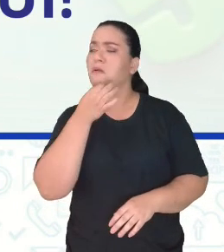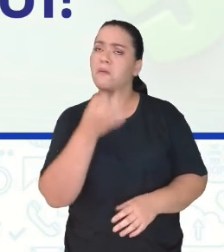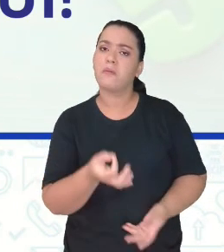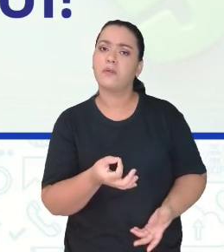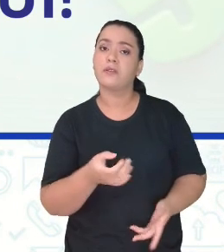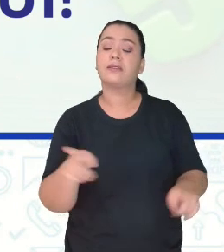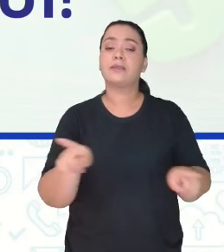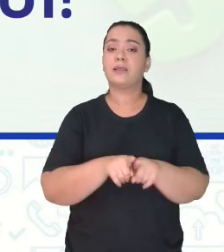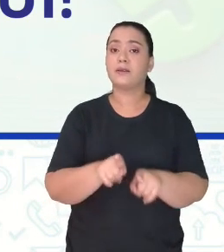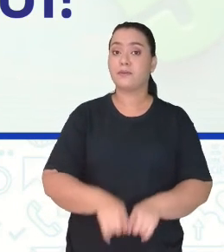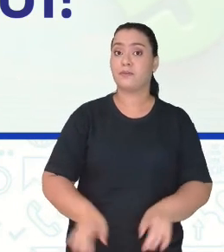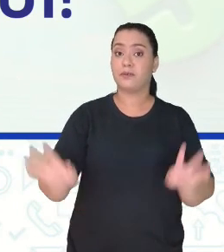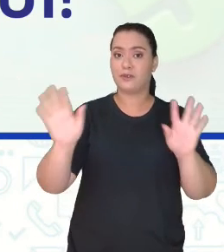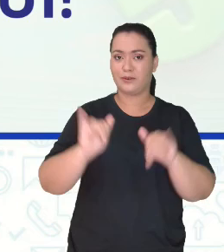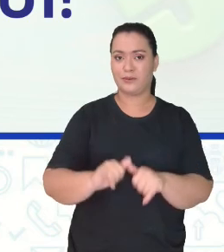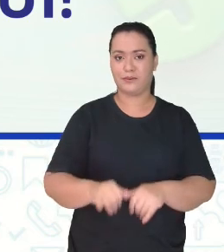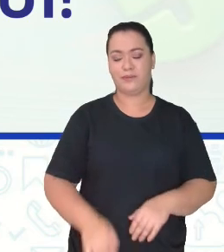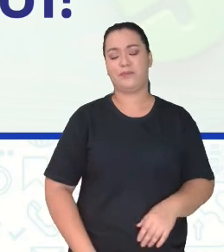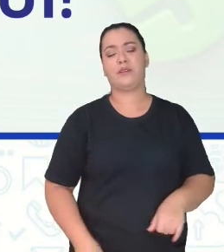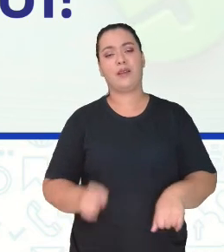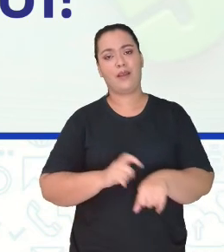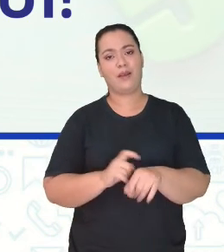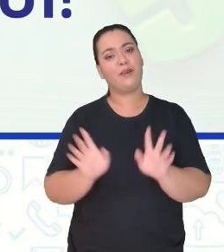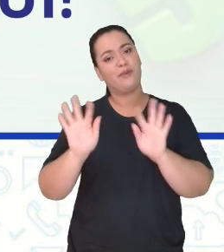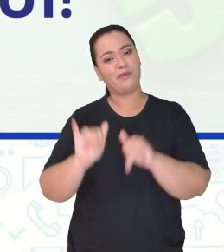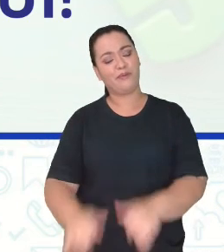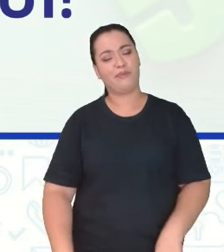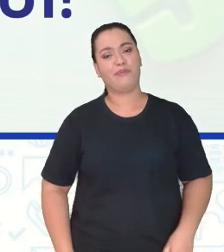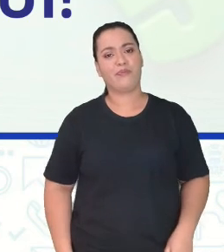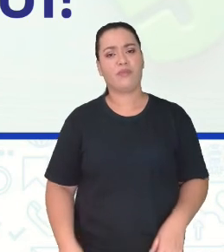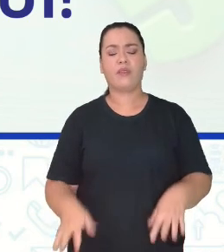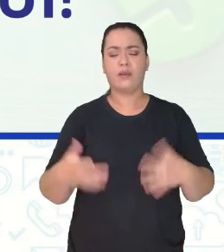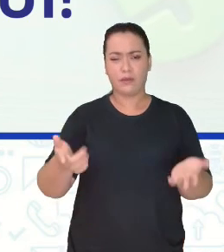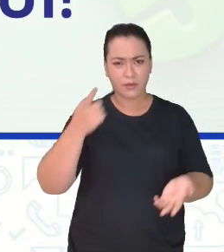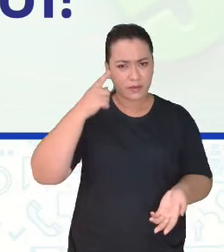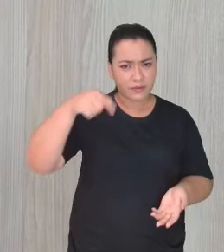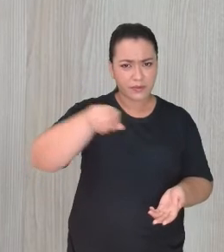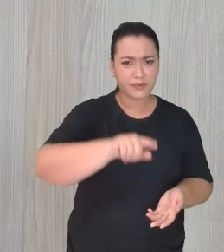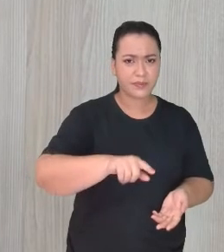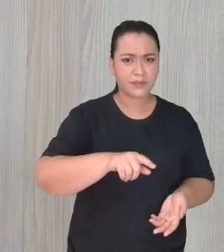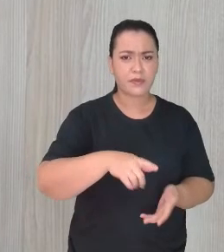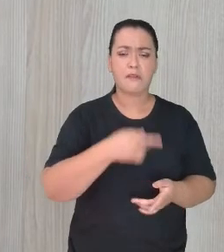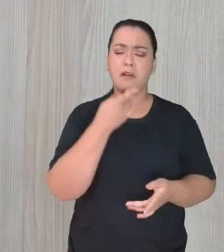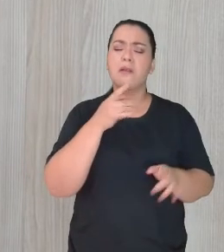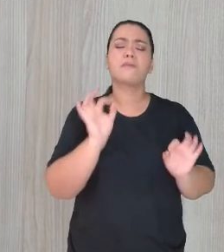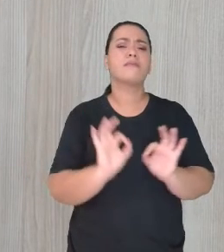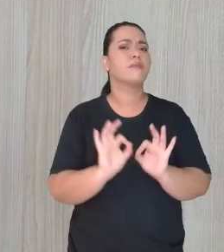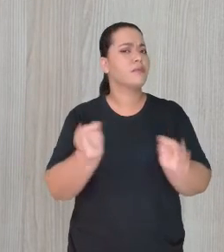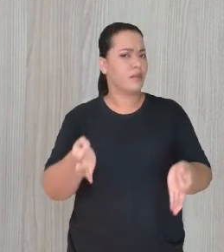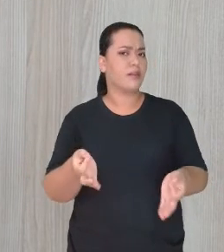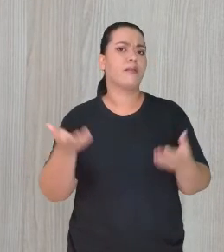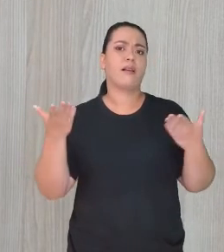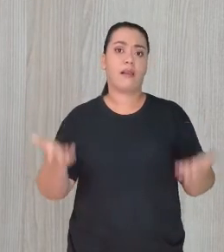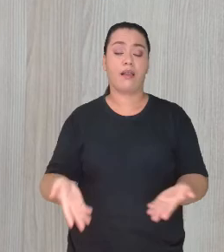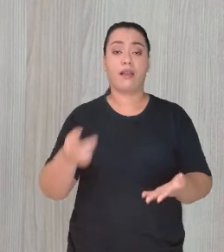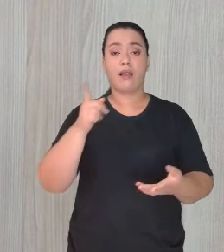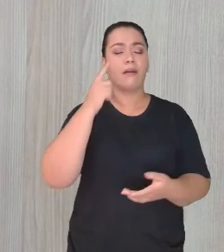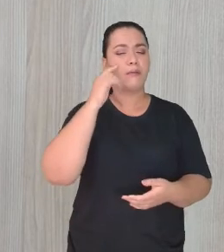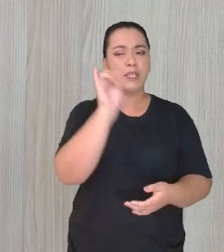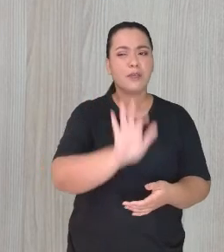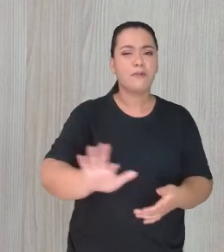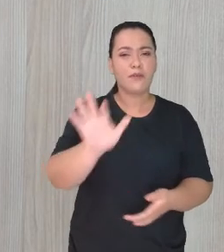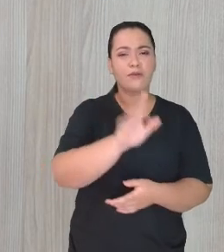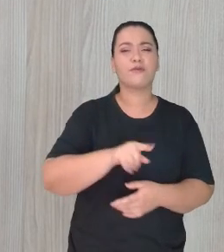e se despeça aí do pessoal, já já a gente estoura o tempo. Tá vendo aí, pessoal, como é simples, quando bota uma figurinha,